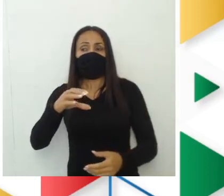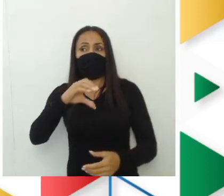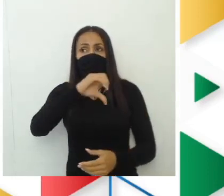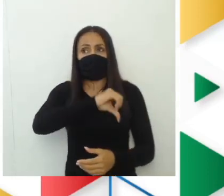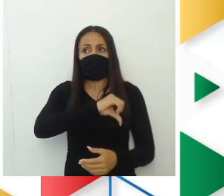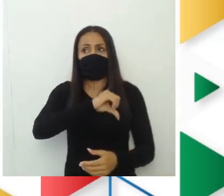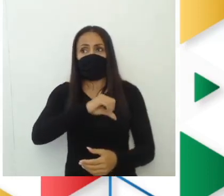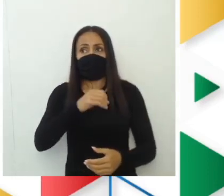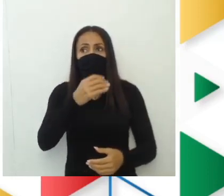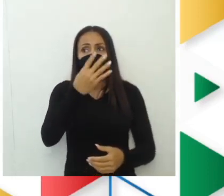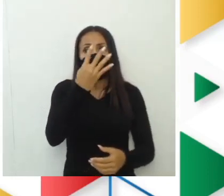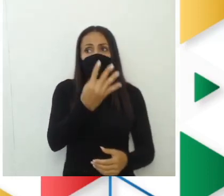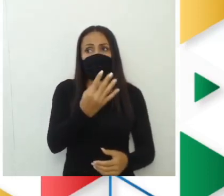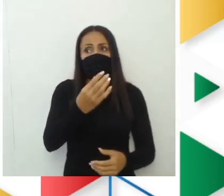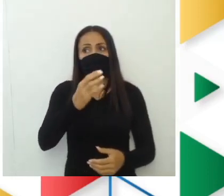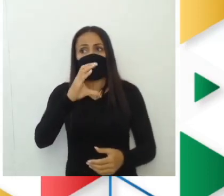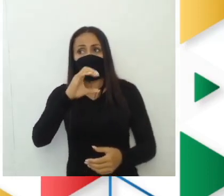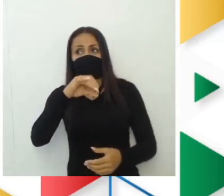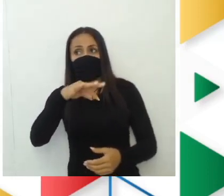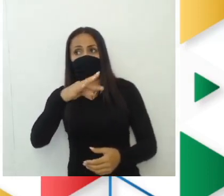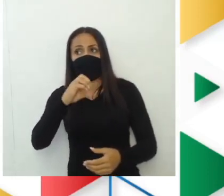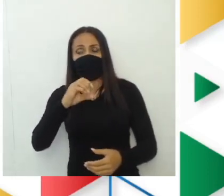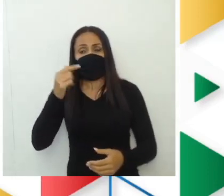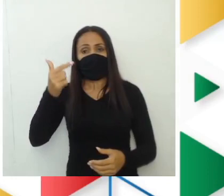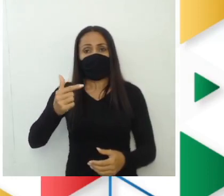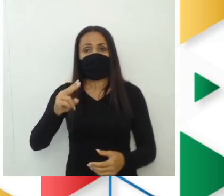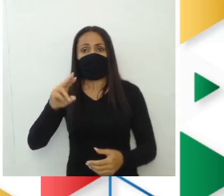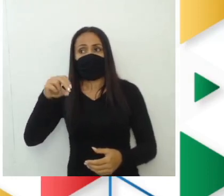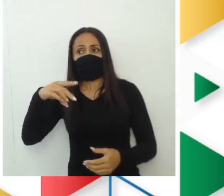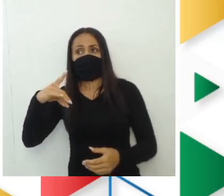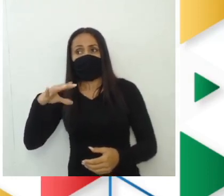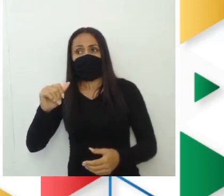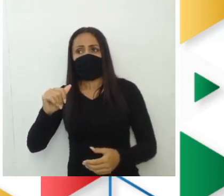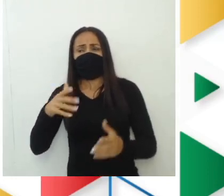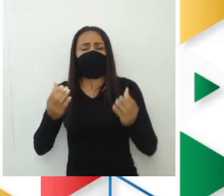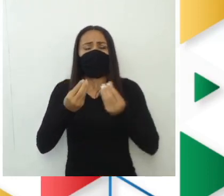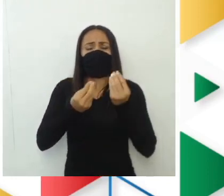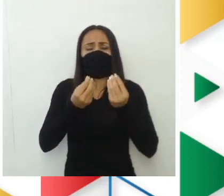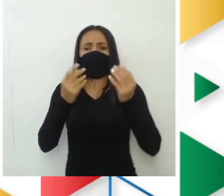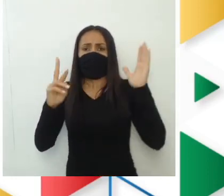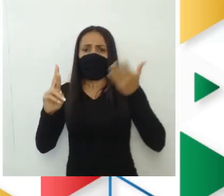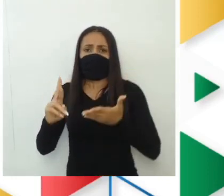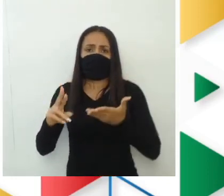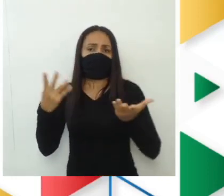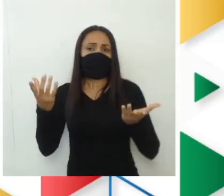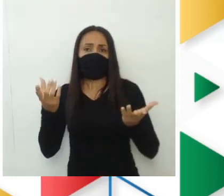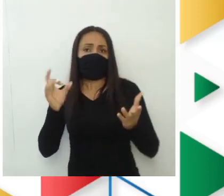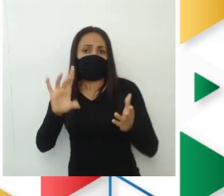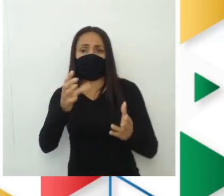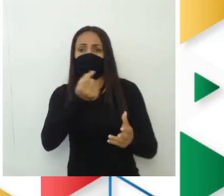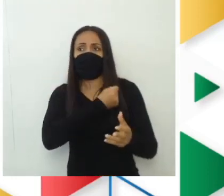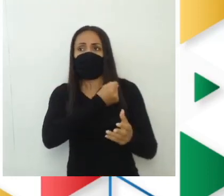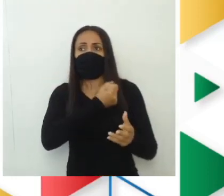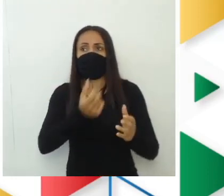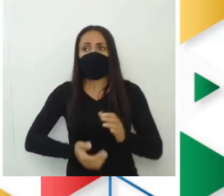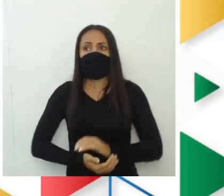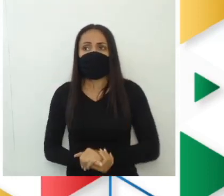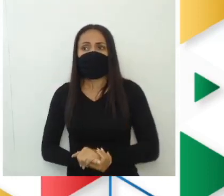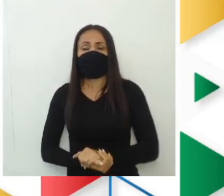4 centenas e 2 unidades. Olha, como é que eu vou representar só numericamente esse? Então 9 unidades de